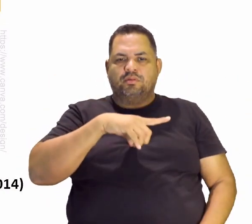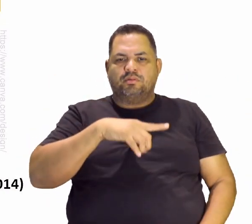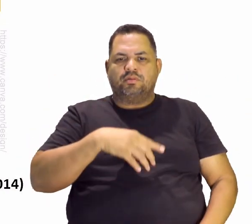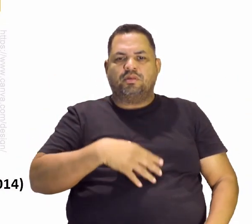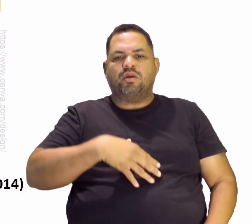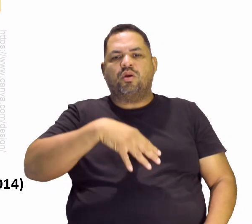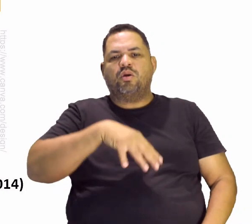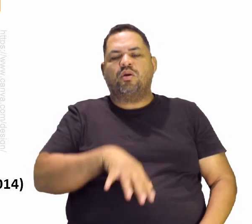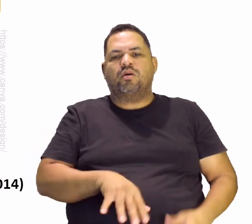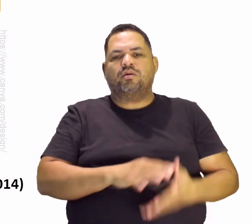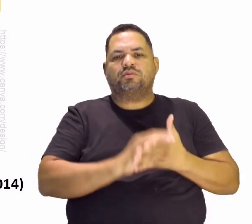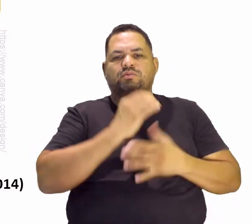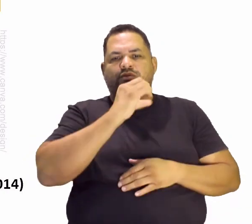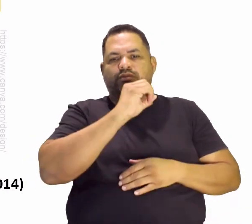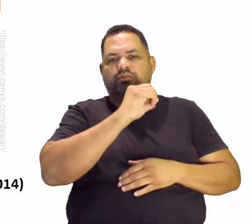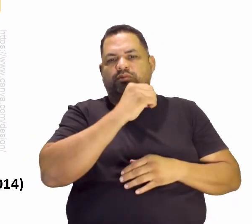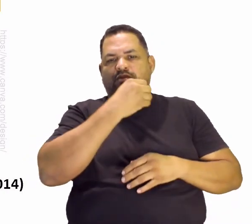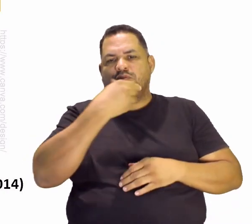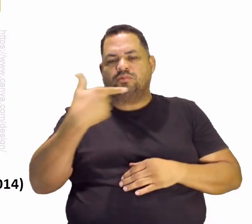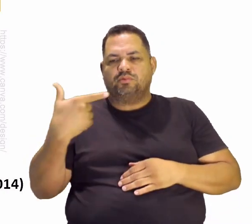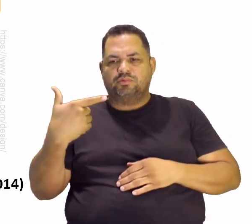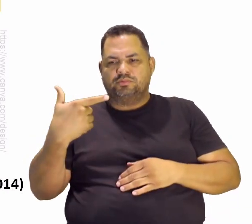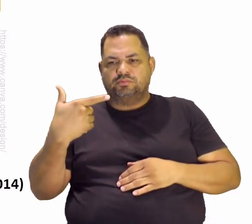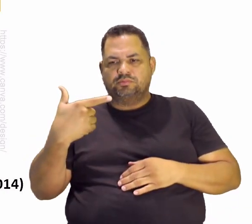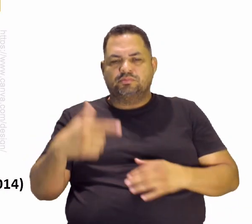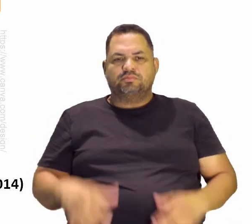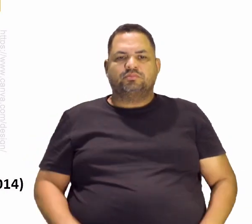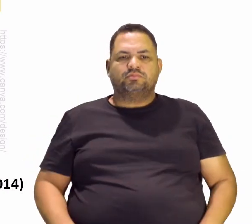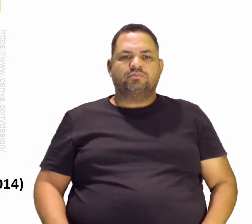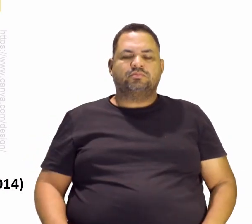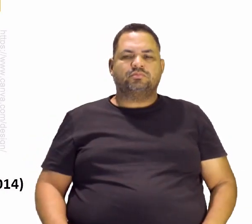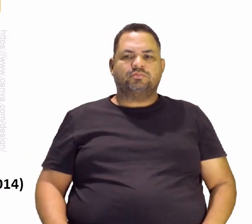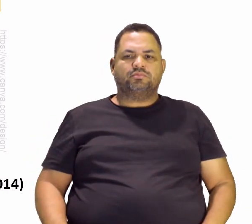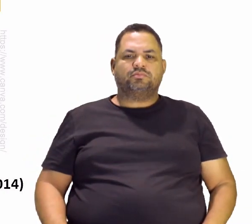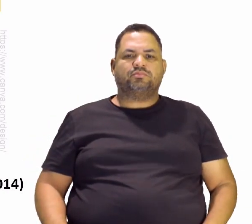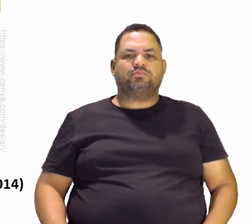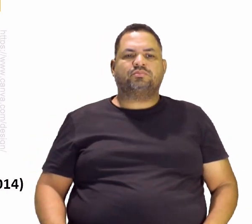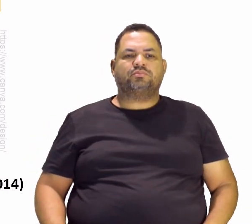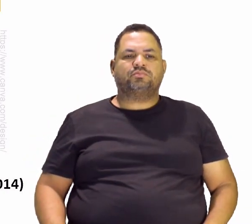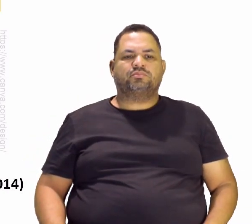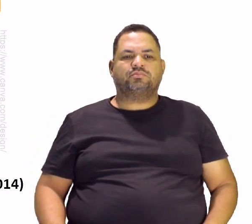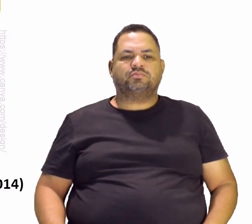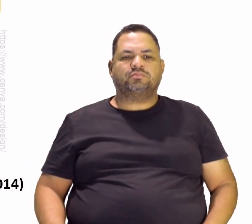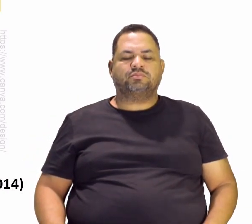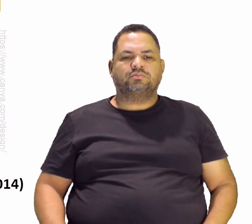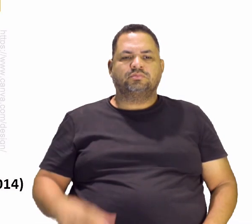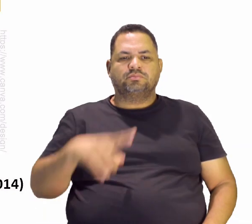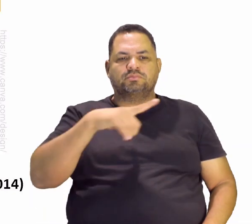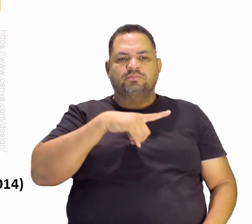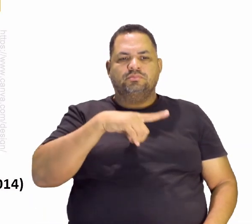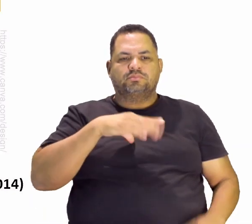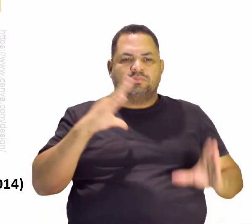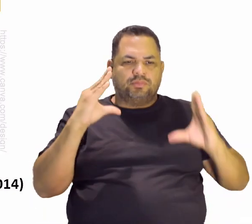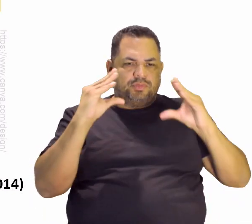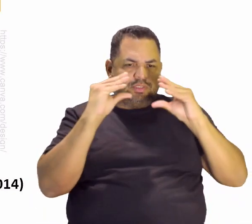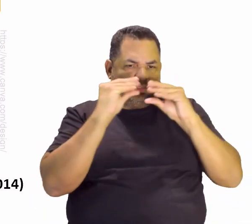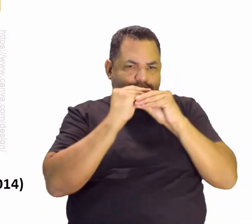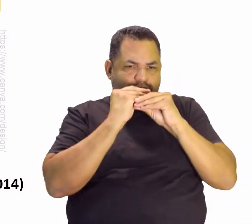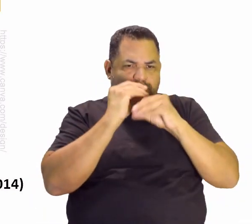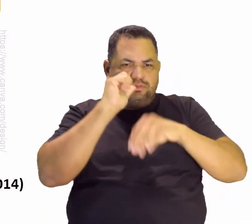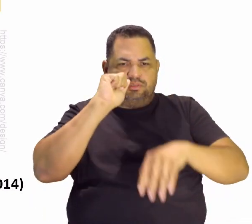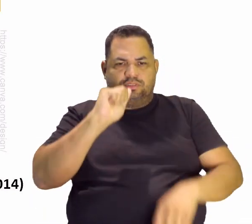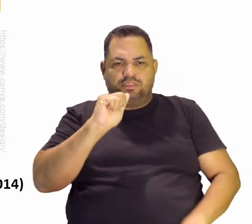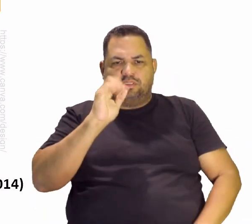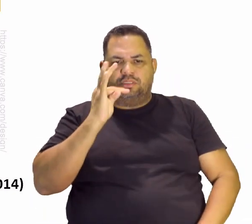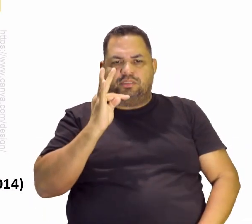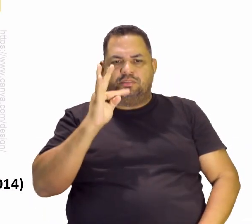oxigênio e há reações que não há presença de oxigênio, que é aqui o anaeróbio e o aeróbio, tá? E aí nós temos aí uma síntese de ATP. Lembra